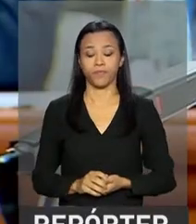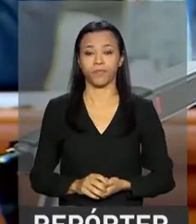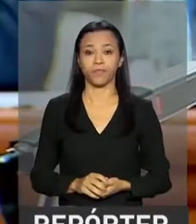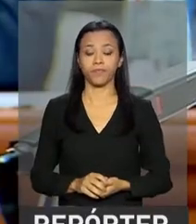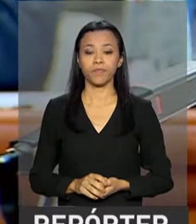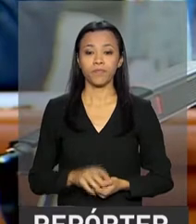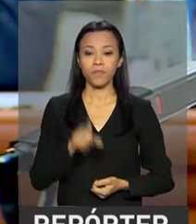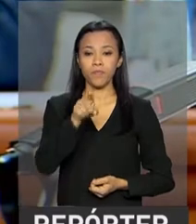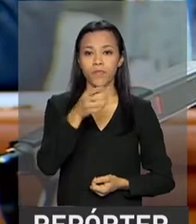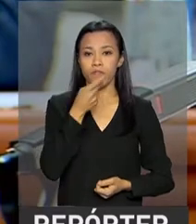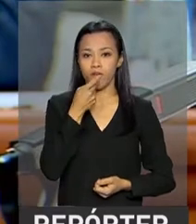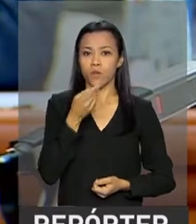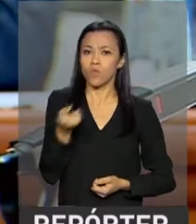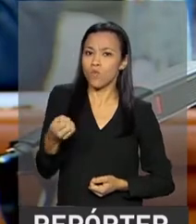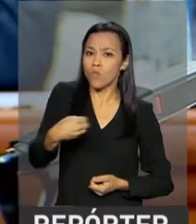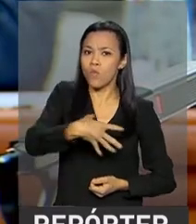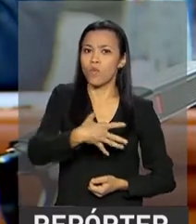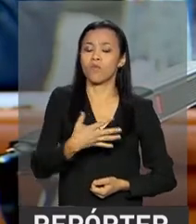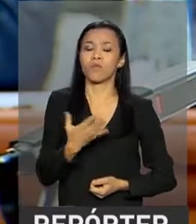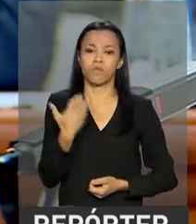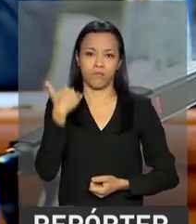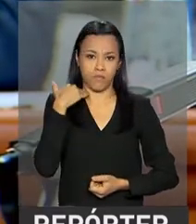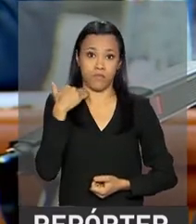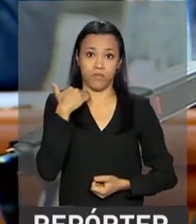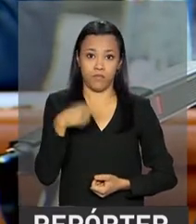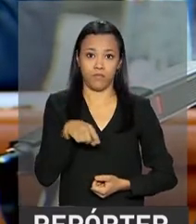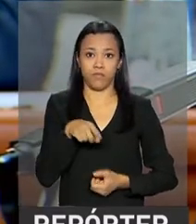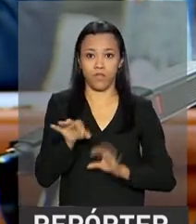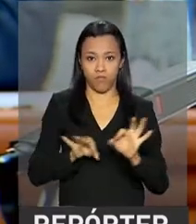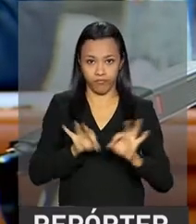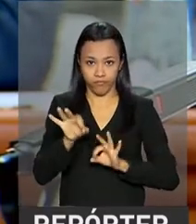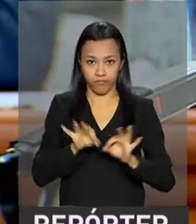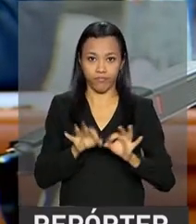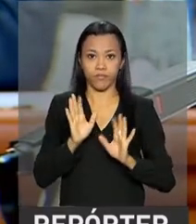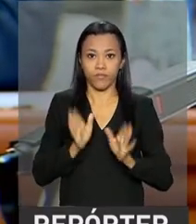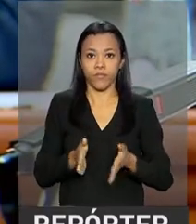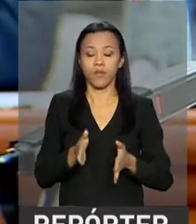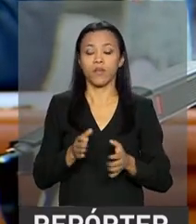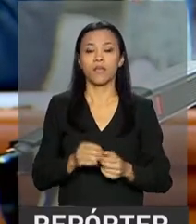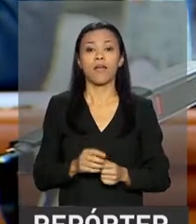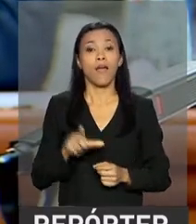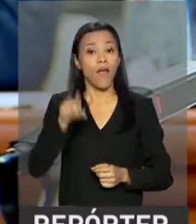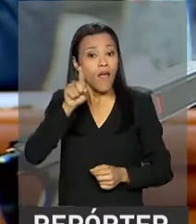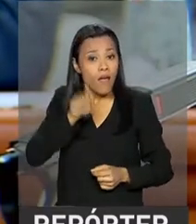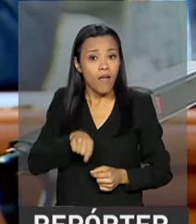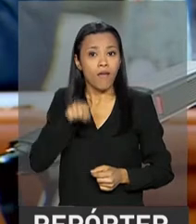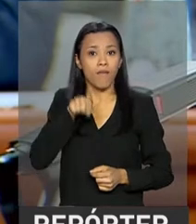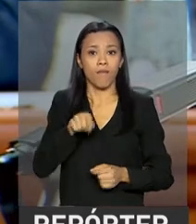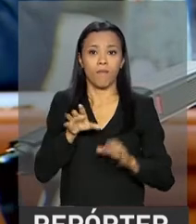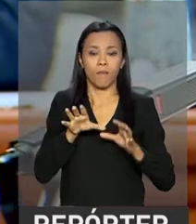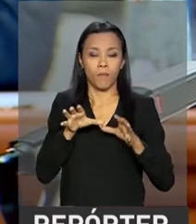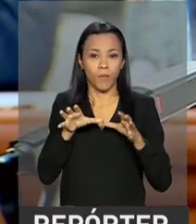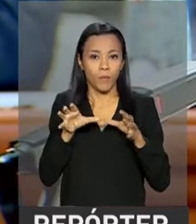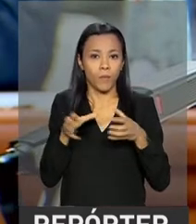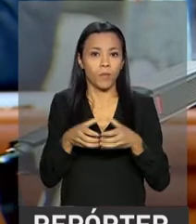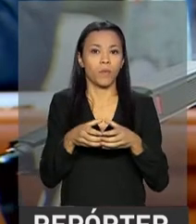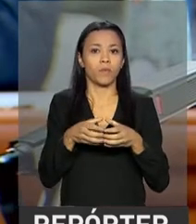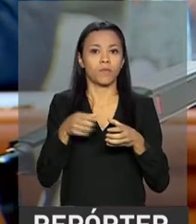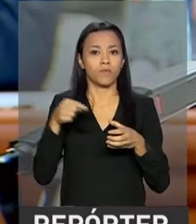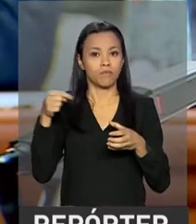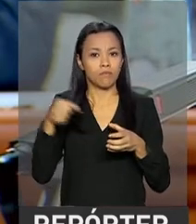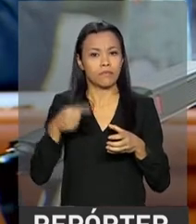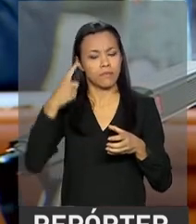O novo Banco de Desenvolvimento consolida-se como uma instituição de